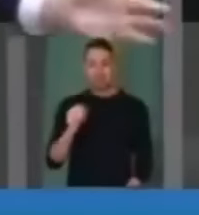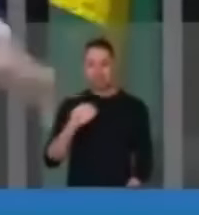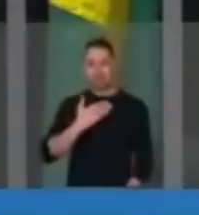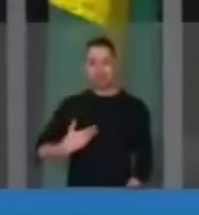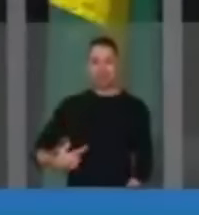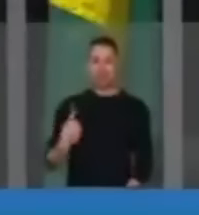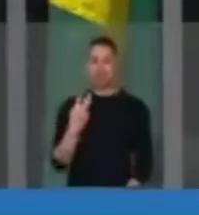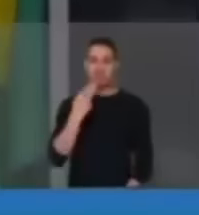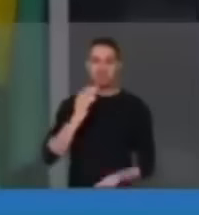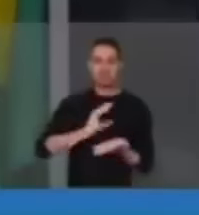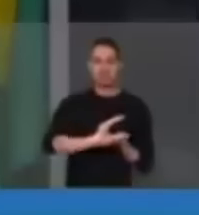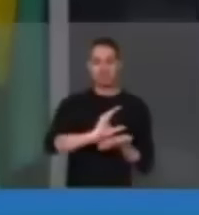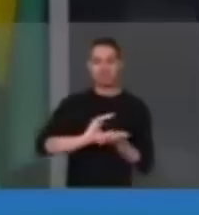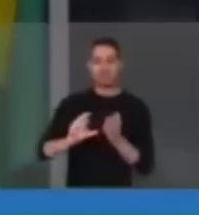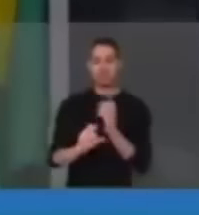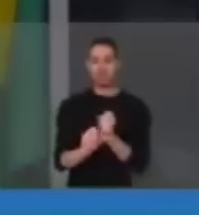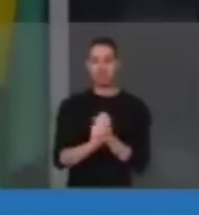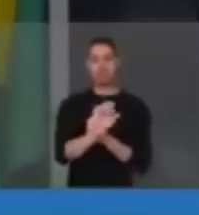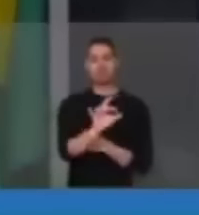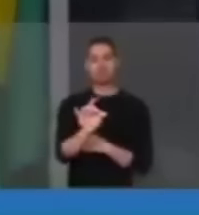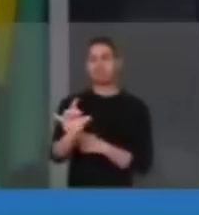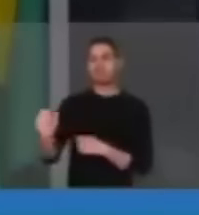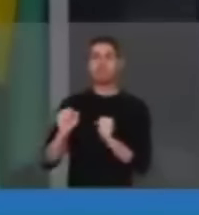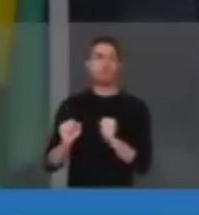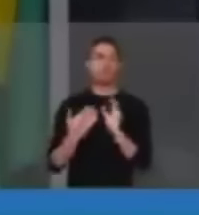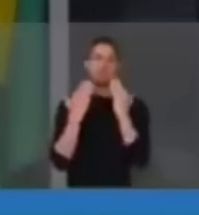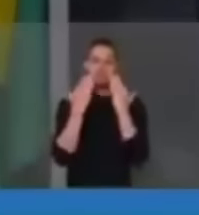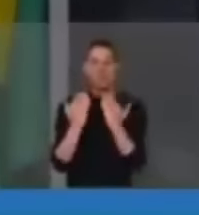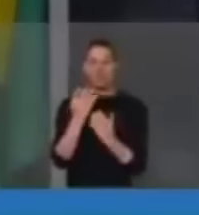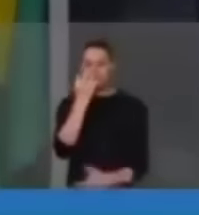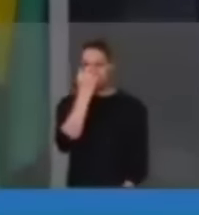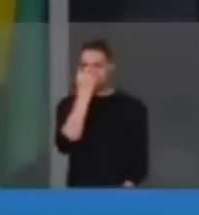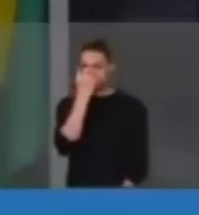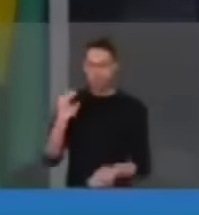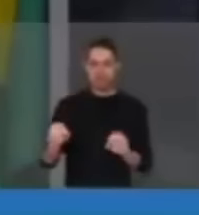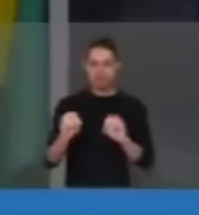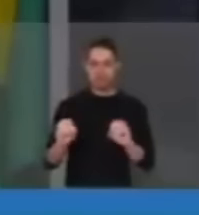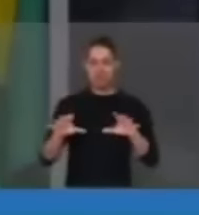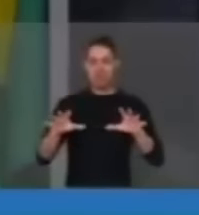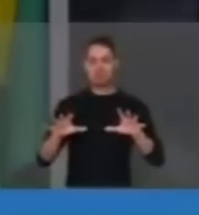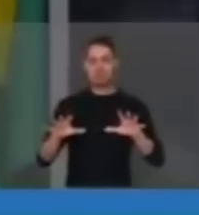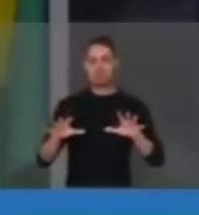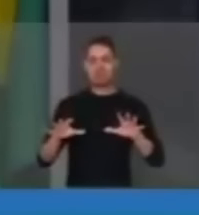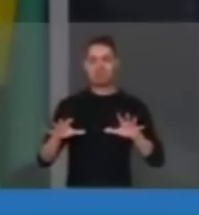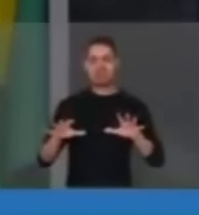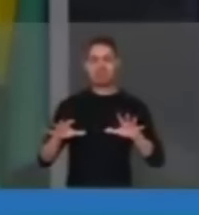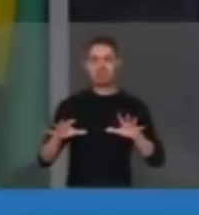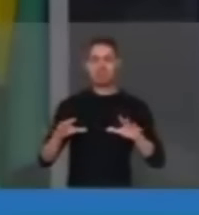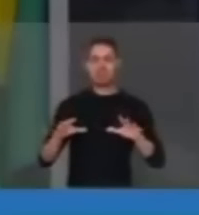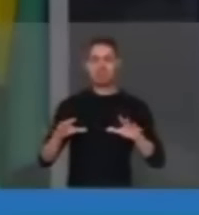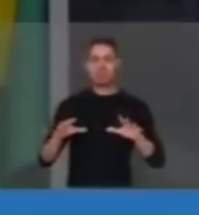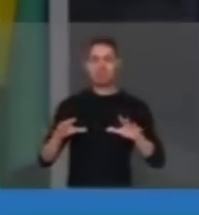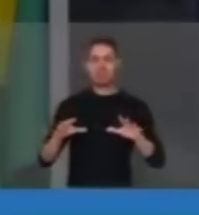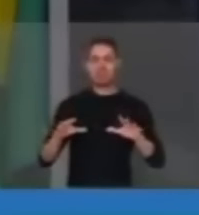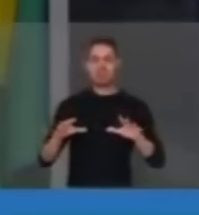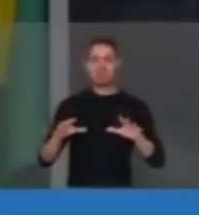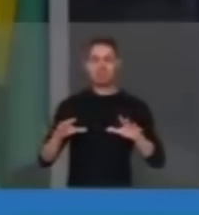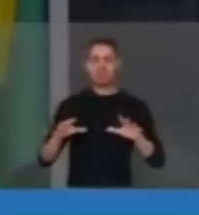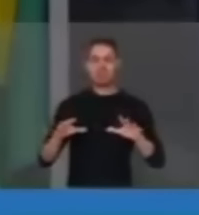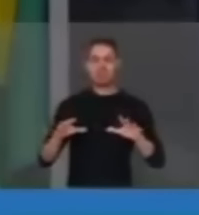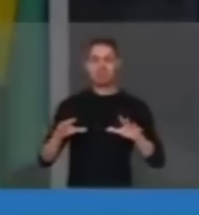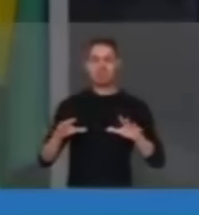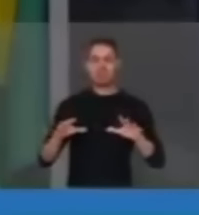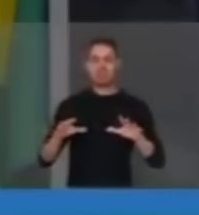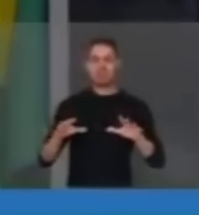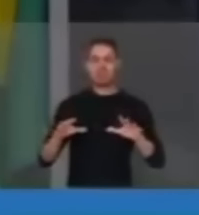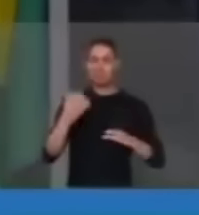colocar 1 milhão de reais na conta de cada trabalhador. Lugar de palhaço e mágica. E mágico é no circo. Então tu tá fazendo